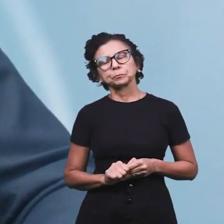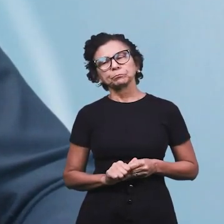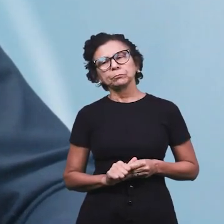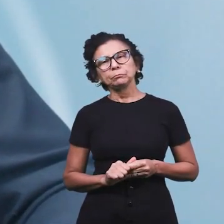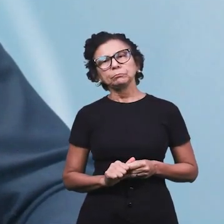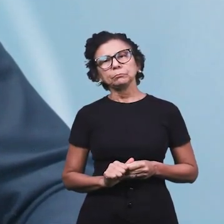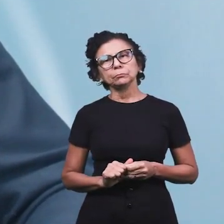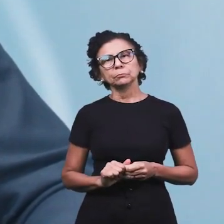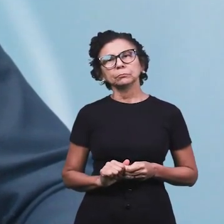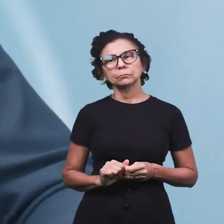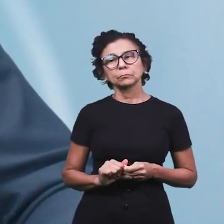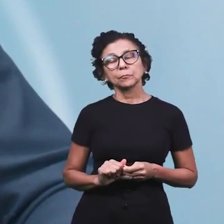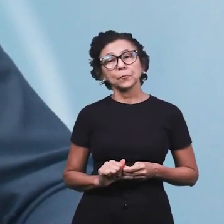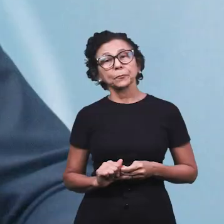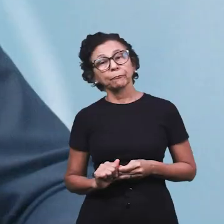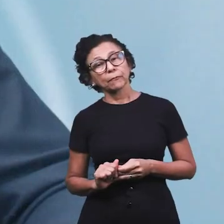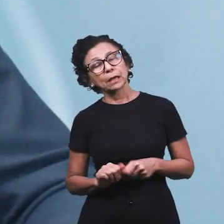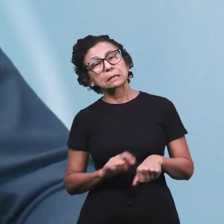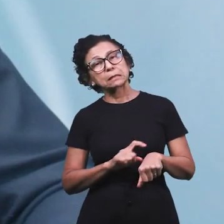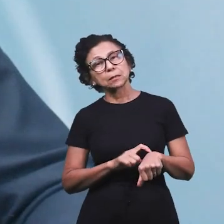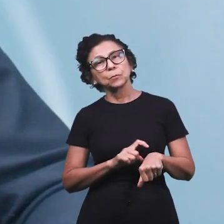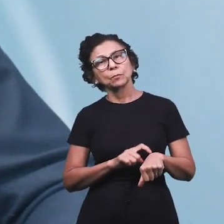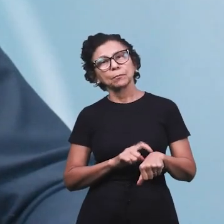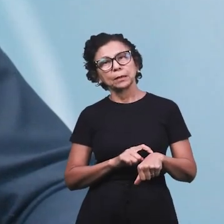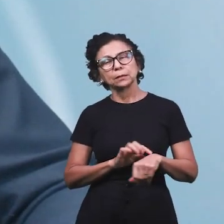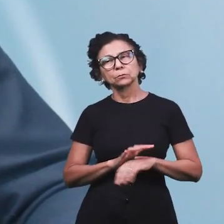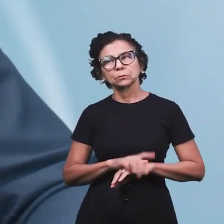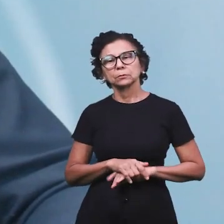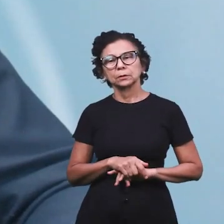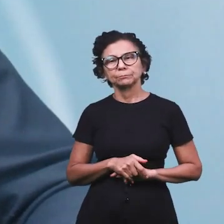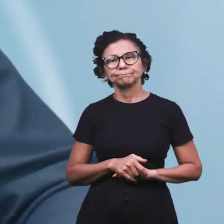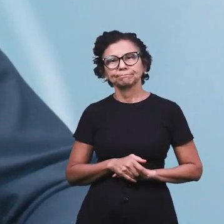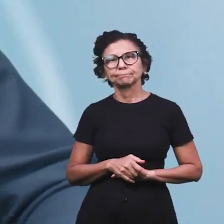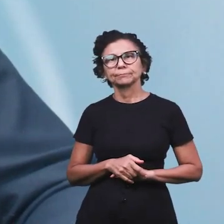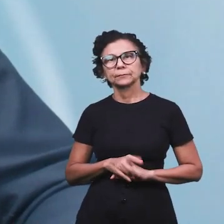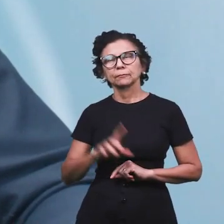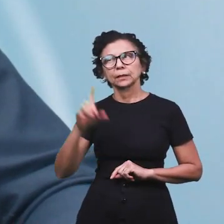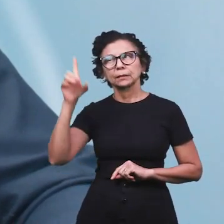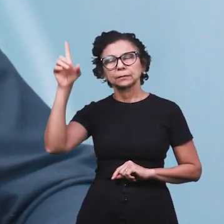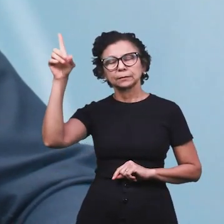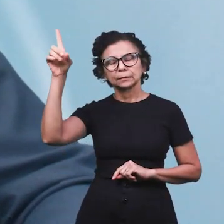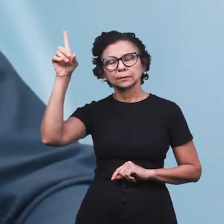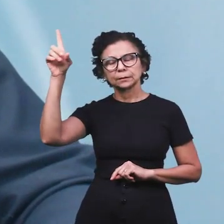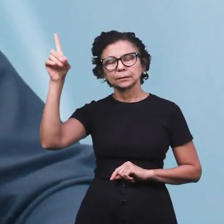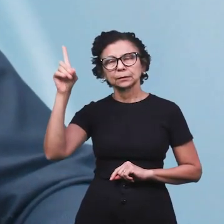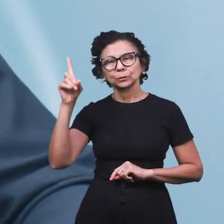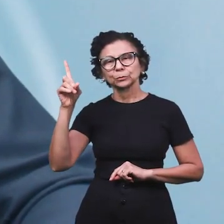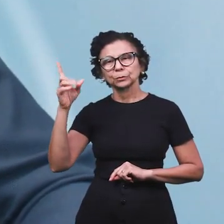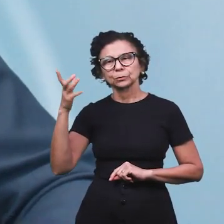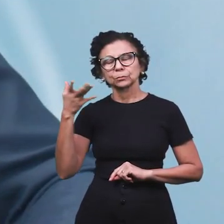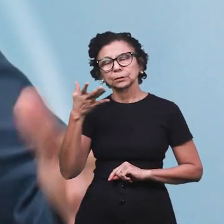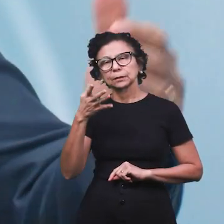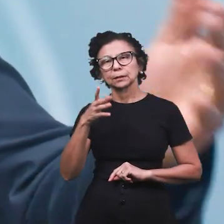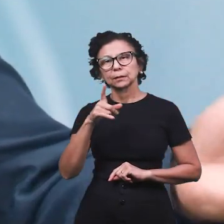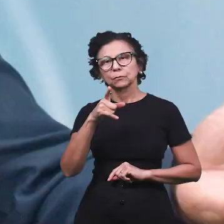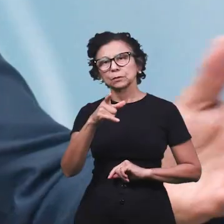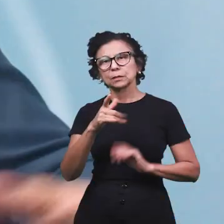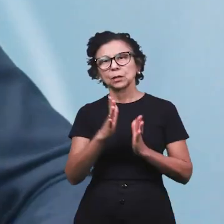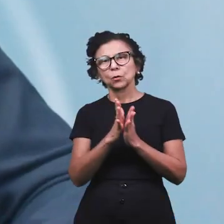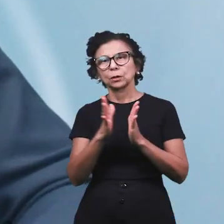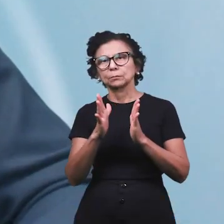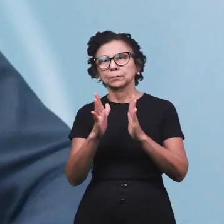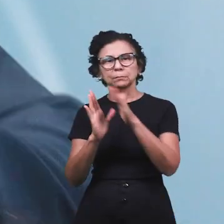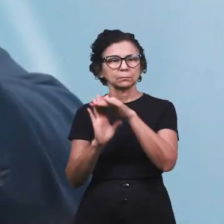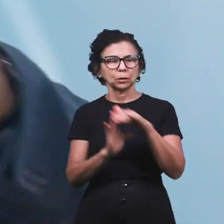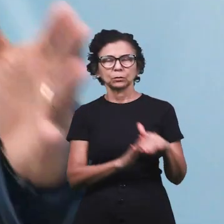que há momentos que Deus, Ele requer de nós alguma coisa porque Ele quer dar um livramento, curar